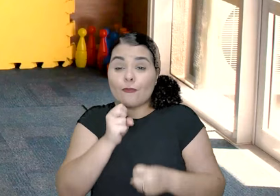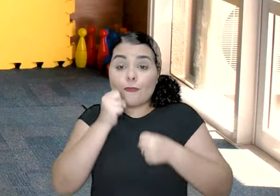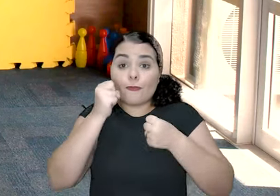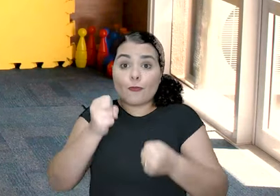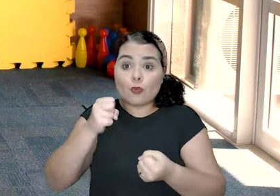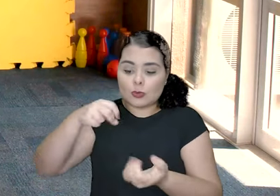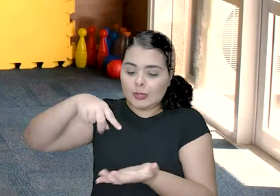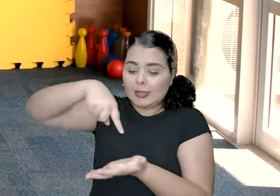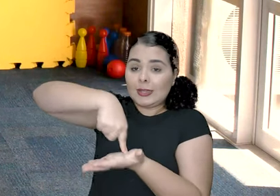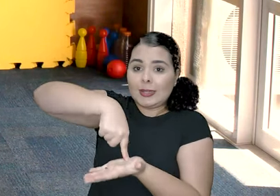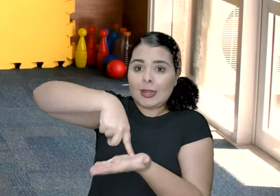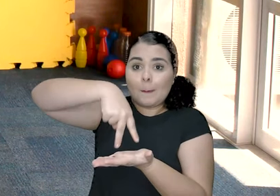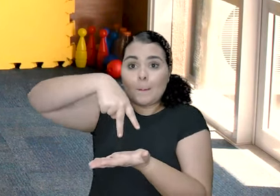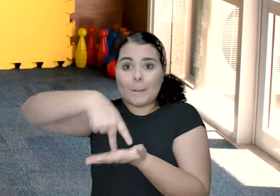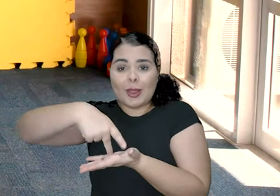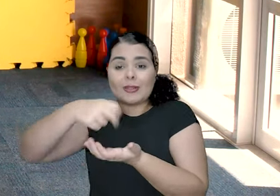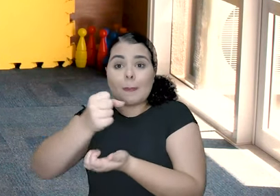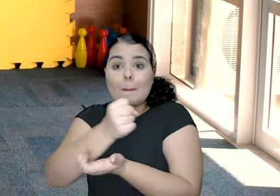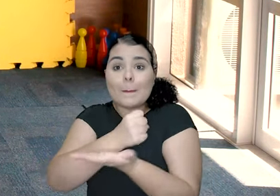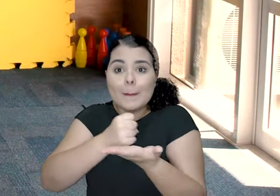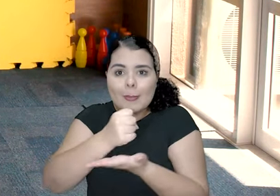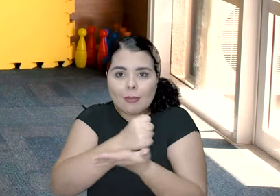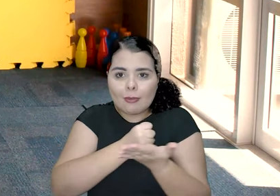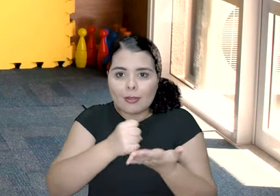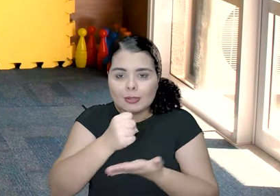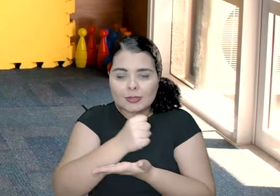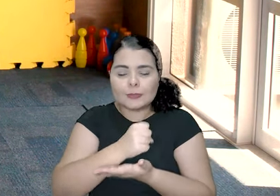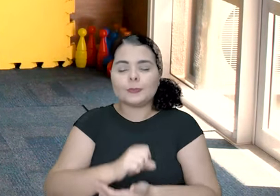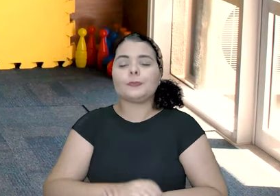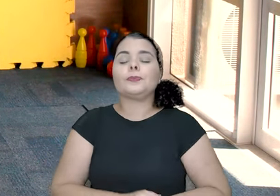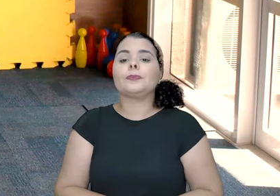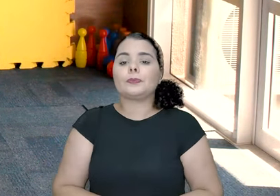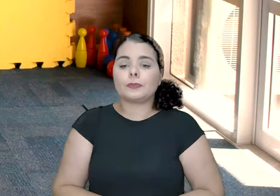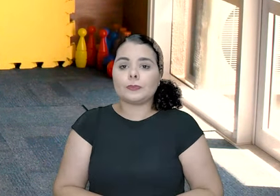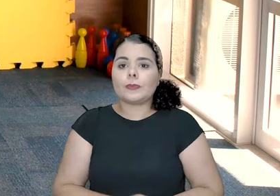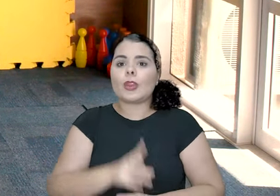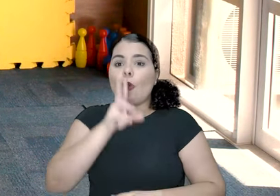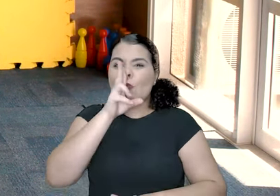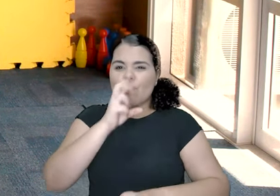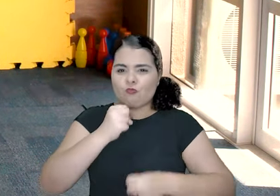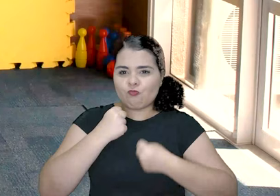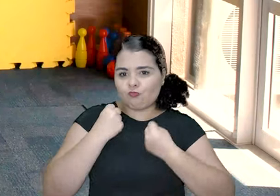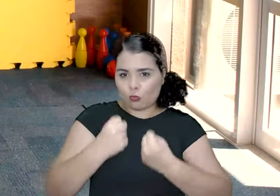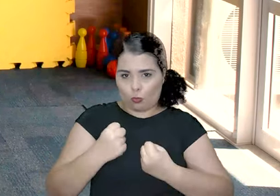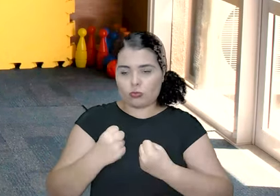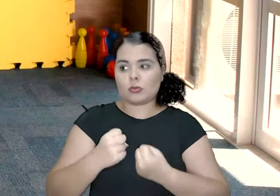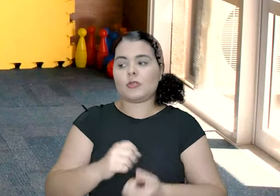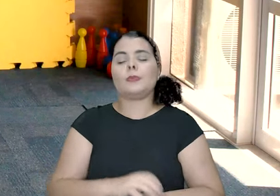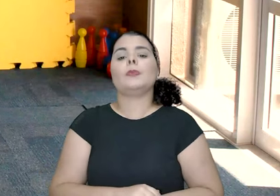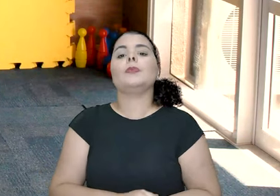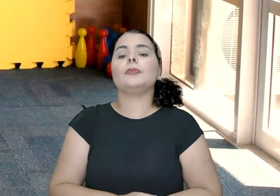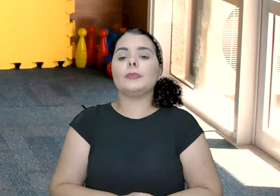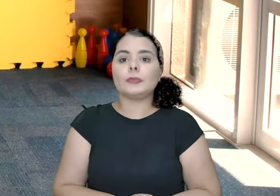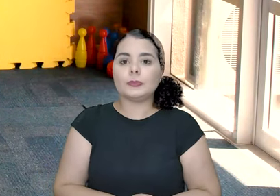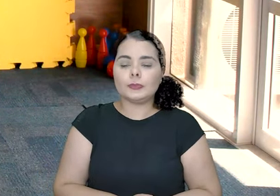de apoio e no seu abdômen. Força. Isso.